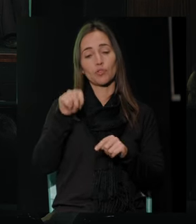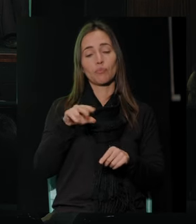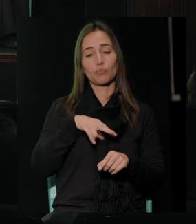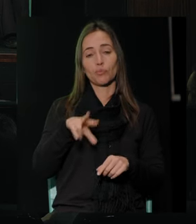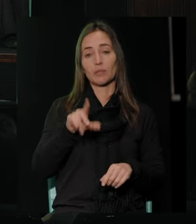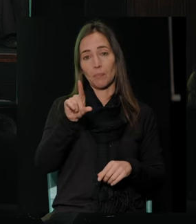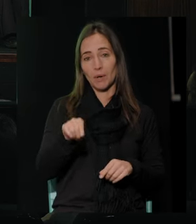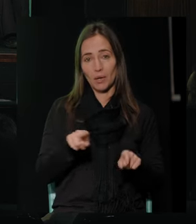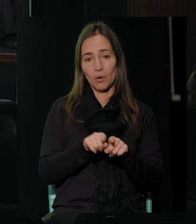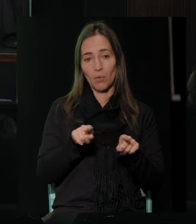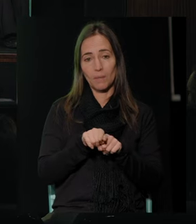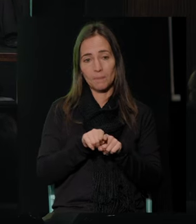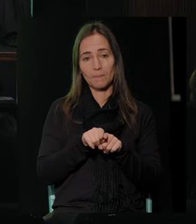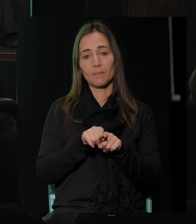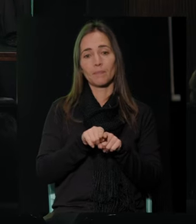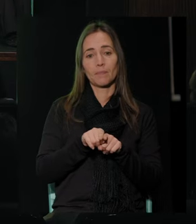inclusivamente. No caminho aqui